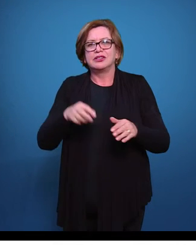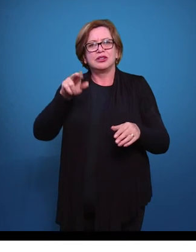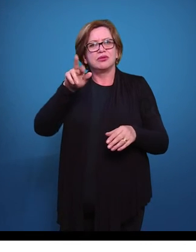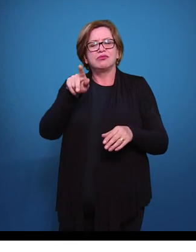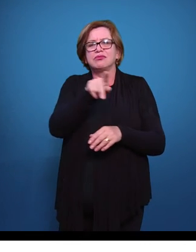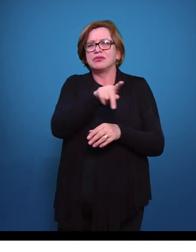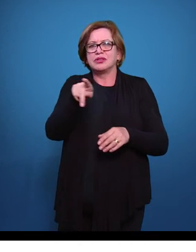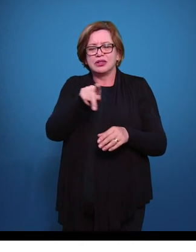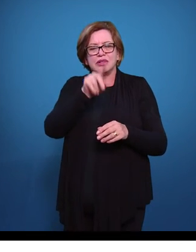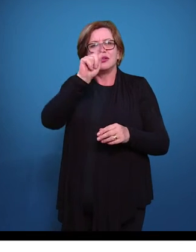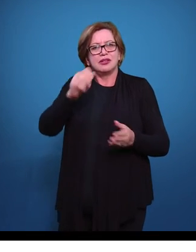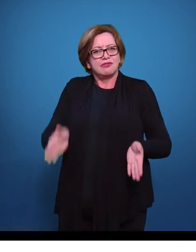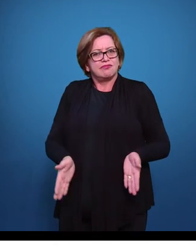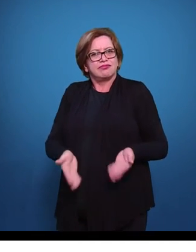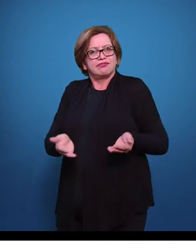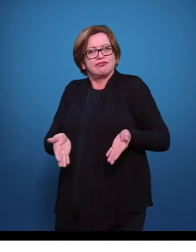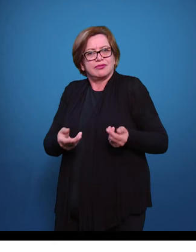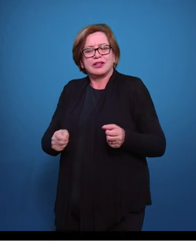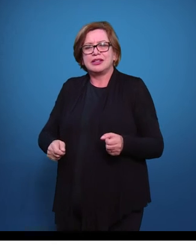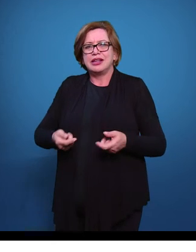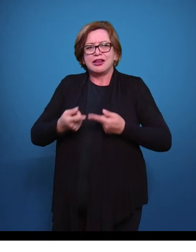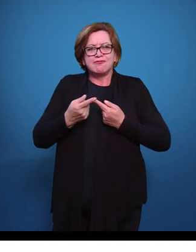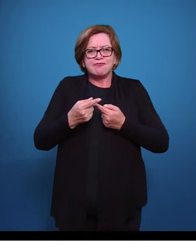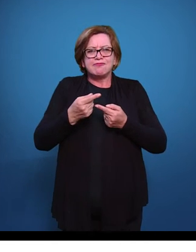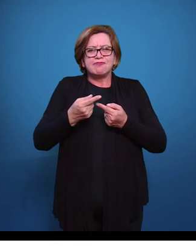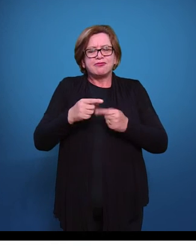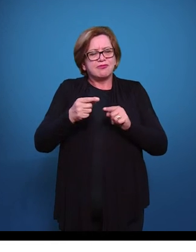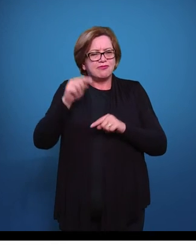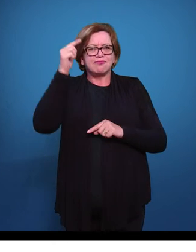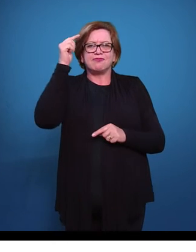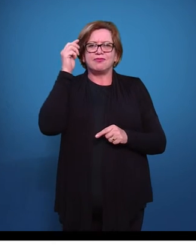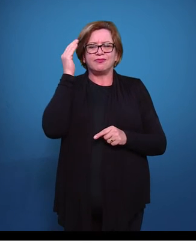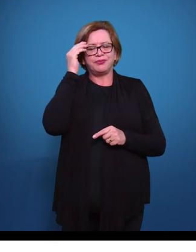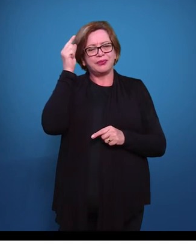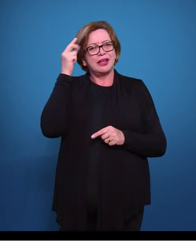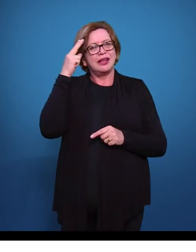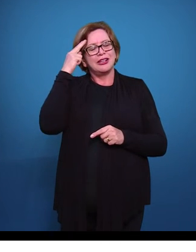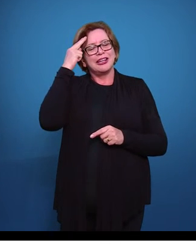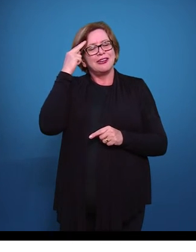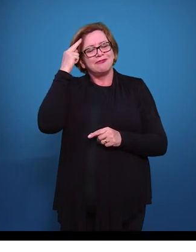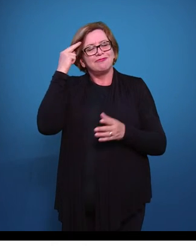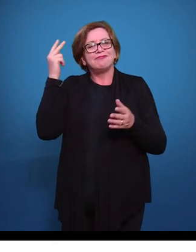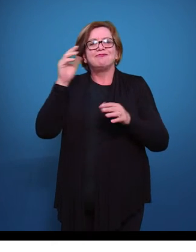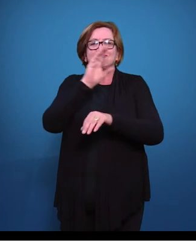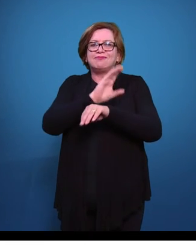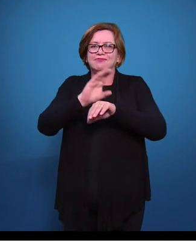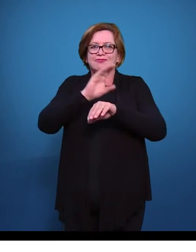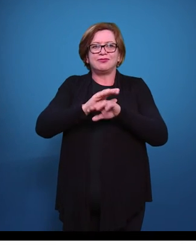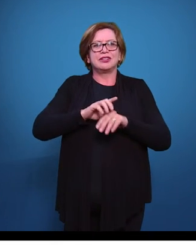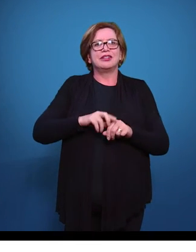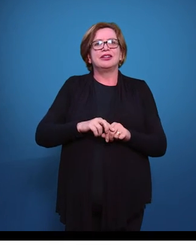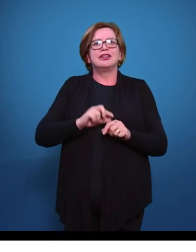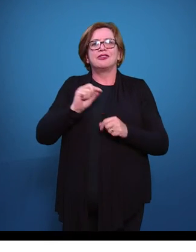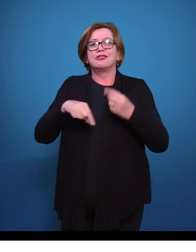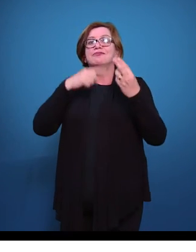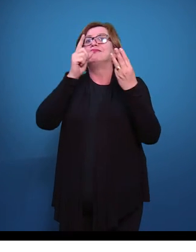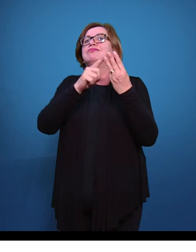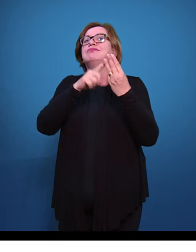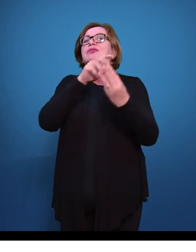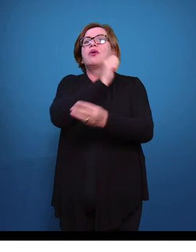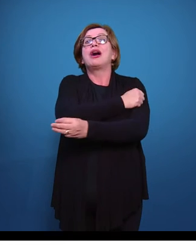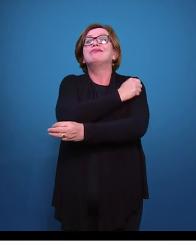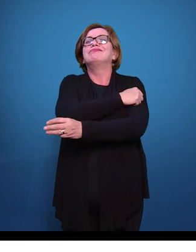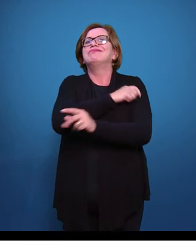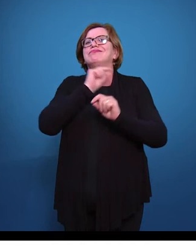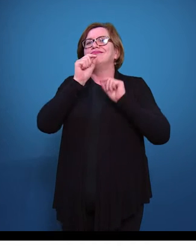instigador o propositor de reflexões durante todo o curso e de vocês que estudam na modalidade a distância o